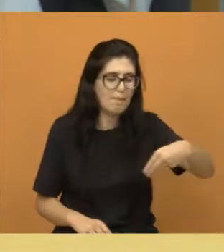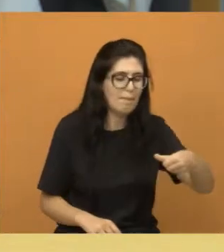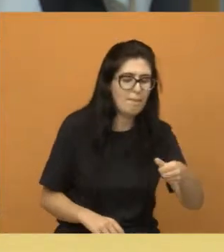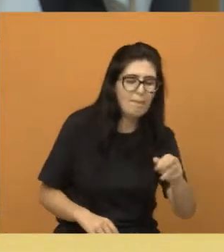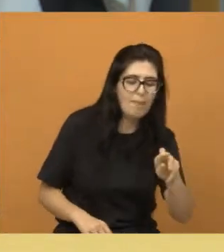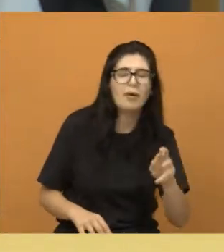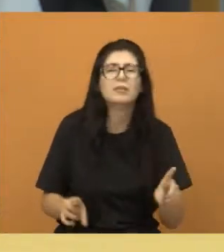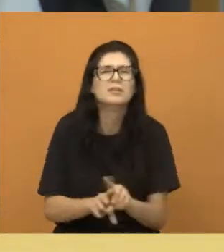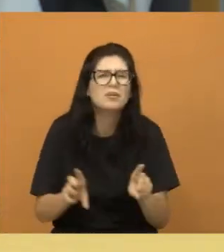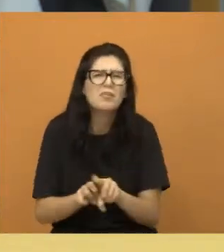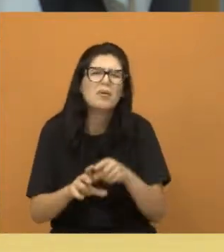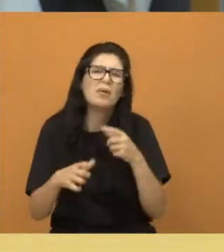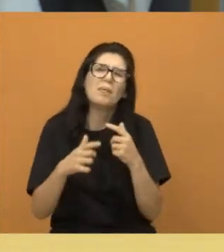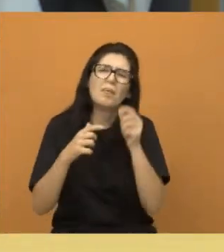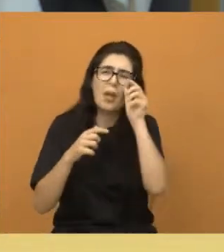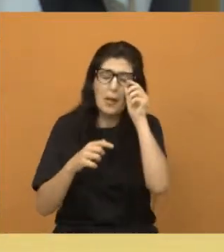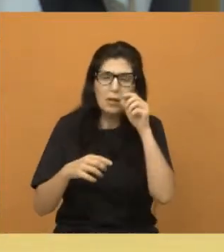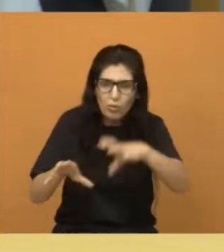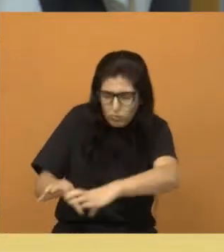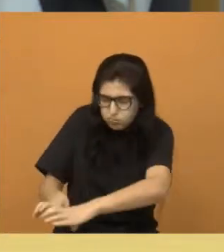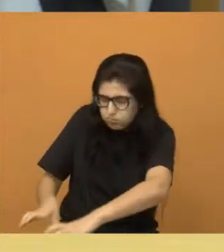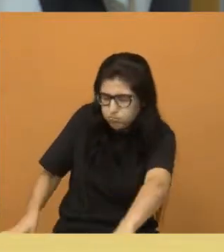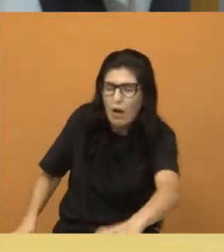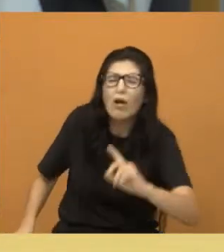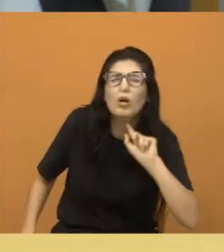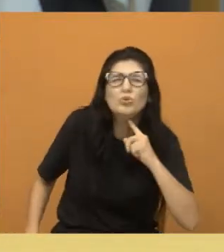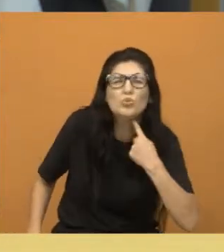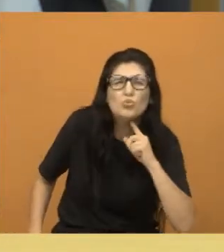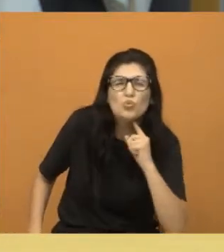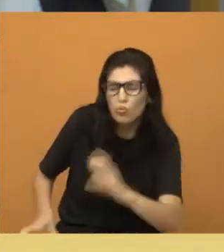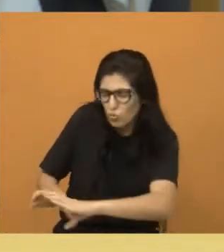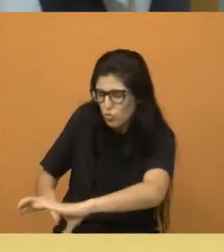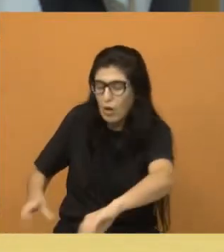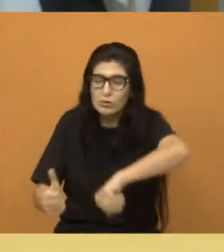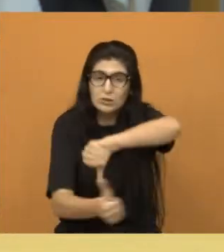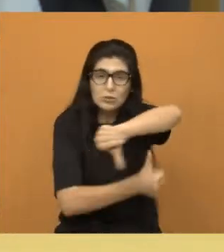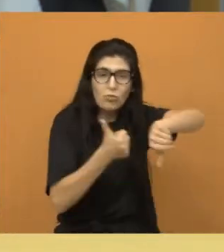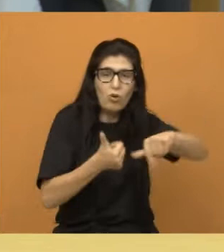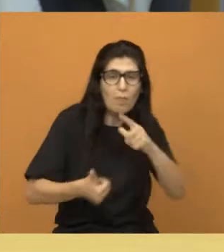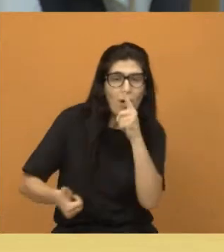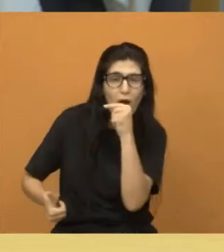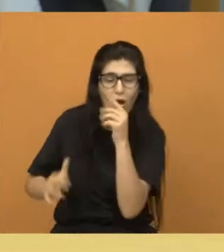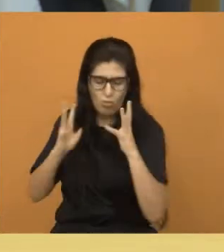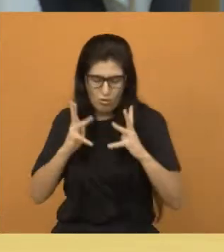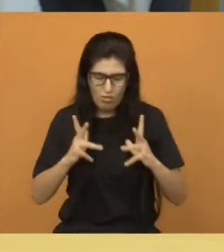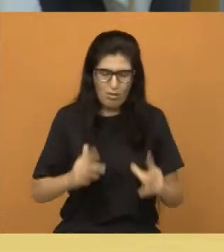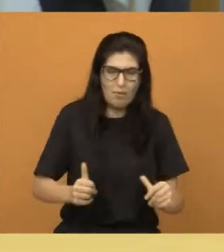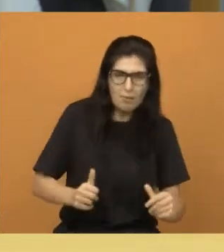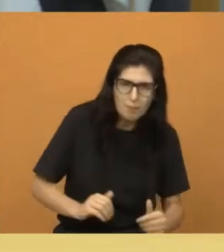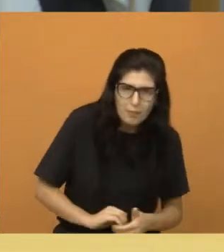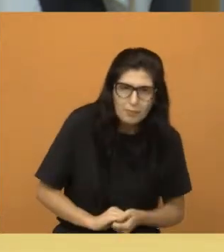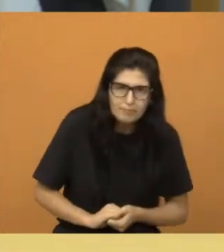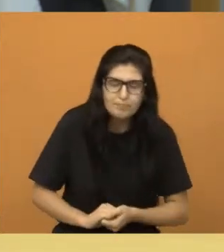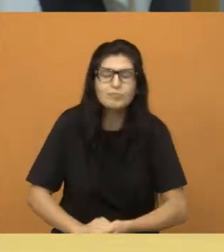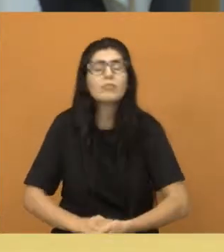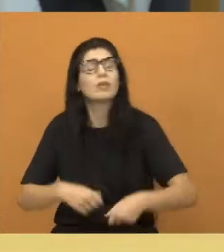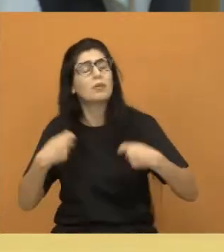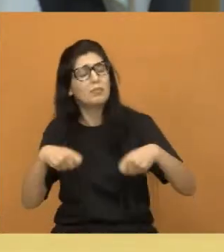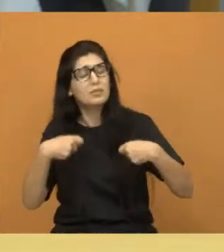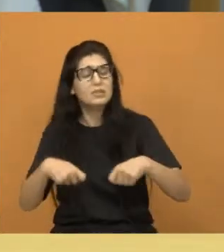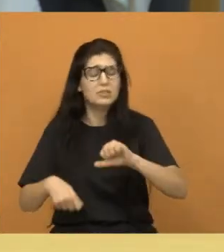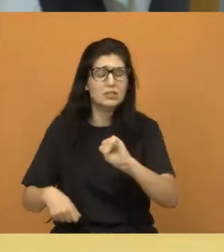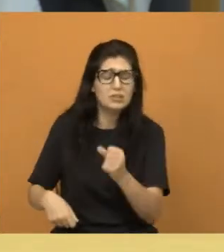temos aí a questão da rede de esgoto que mexe com a licença da CETESB. E quem discute